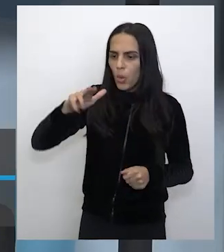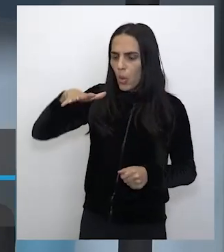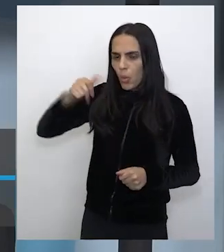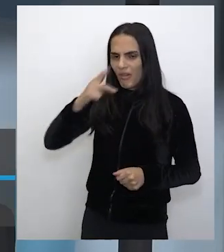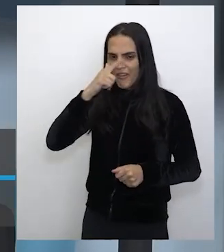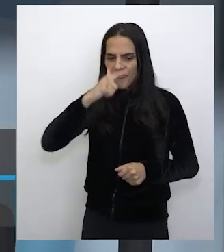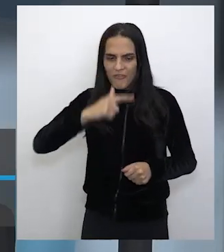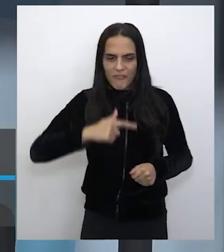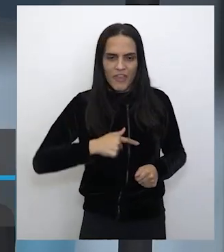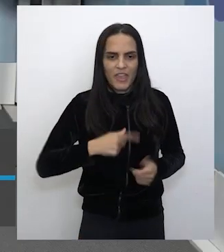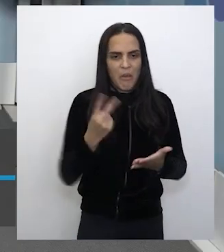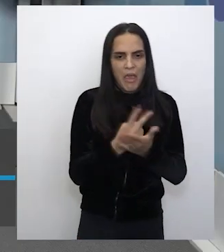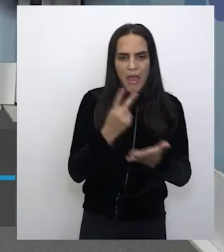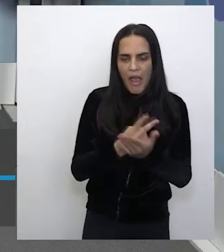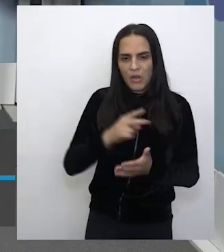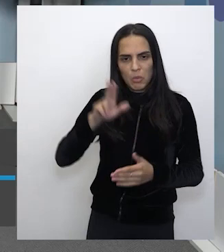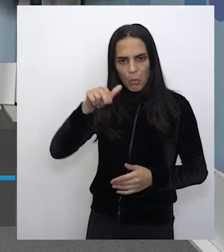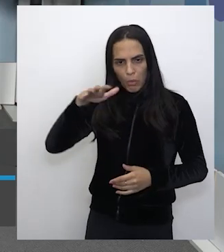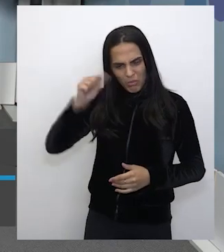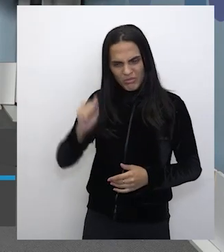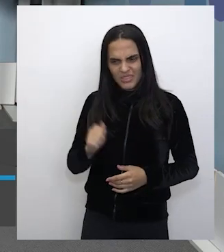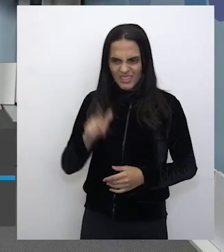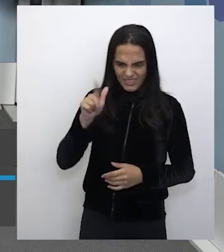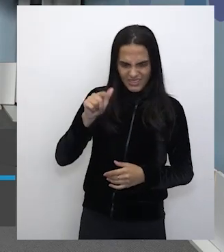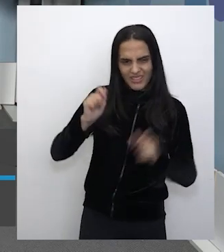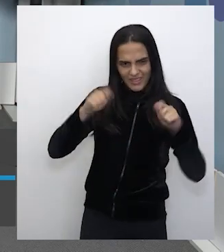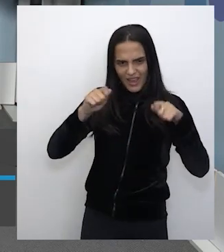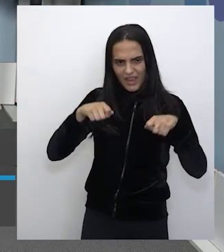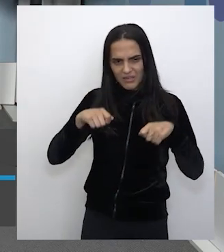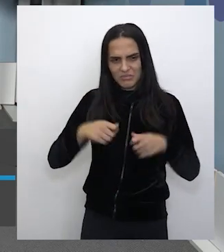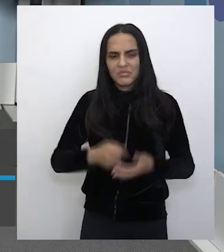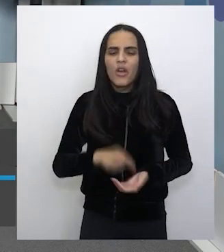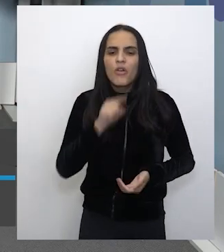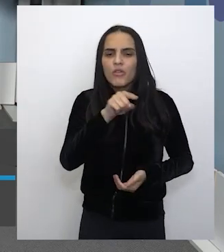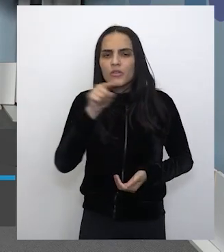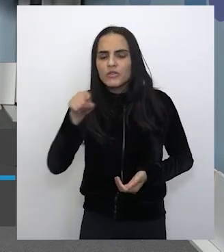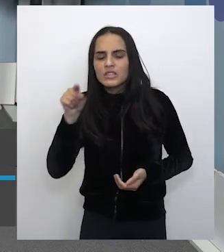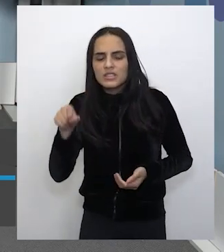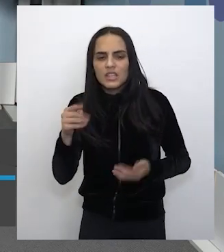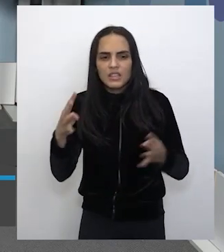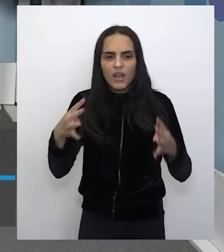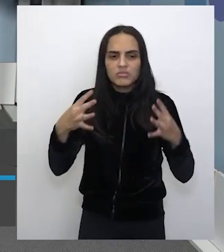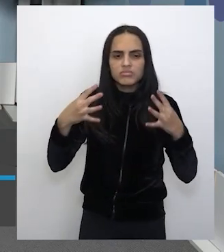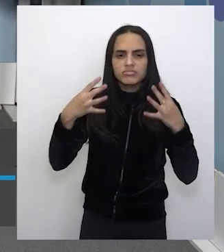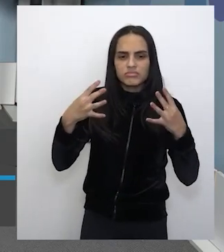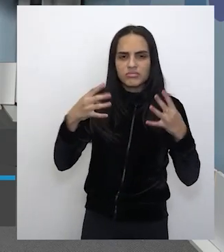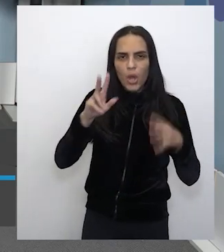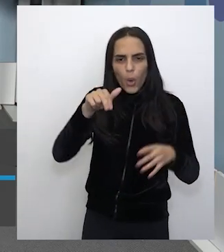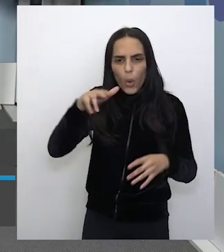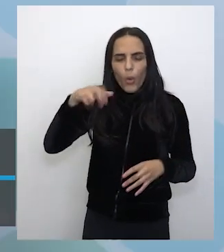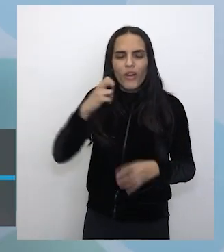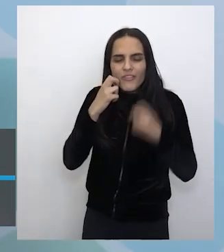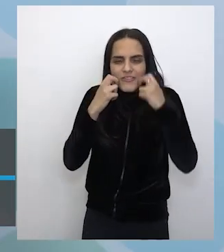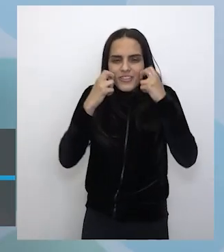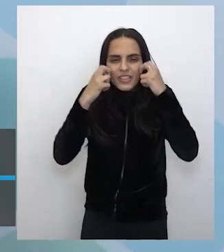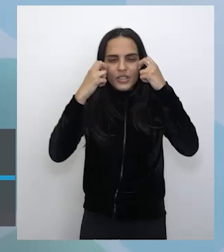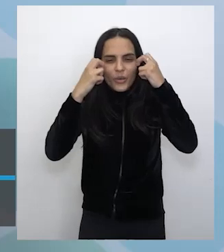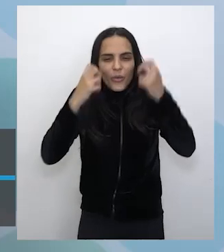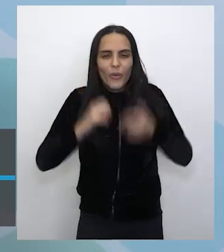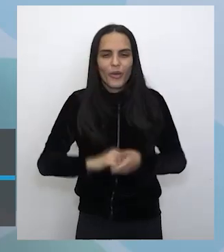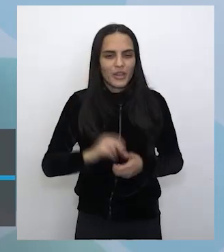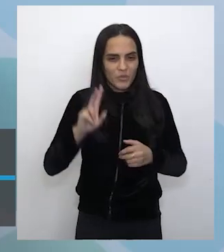ridículo? Será que alguém consegue... Será que você que está assistindo agora nunca pagou um mico? Sim, nunca entrou